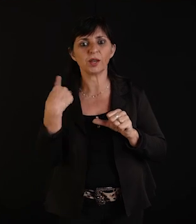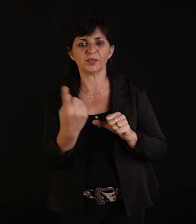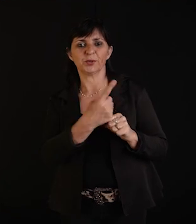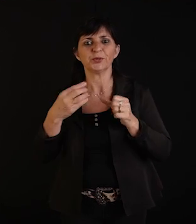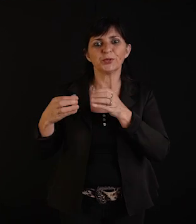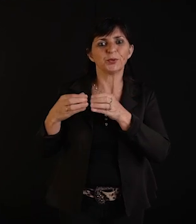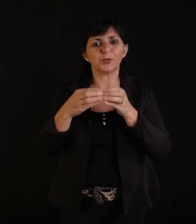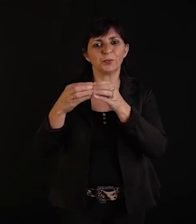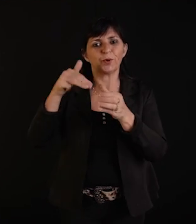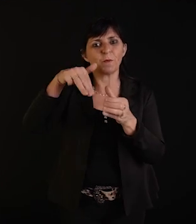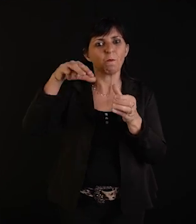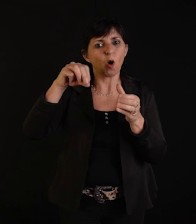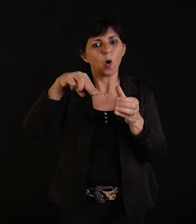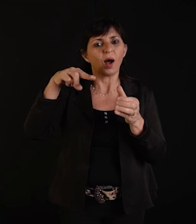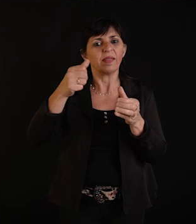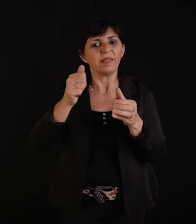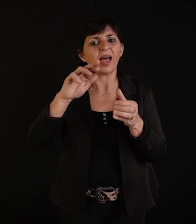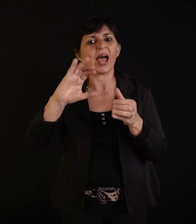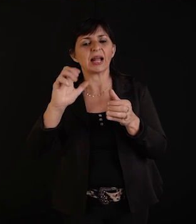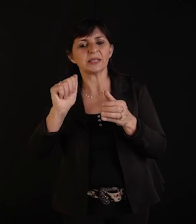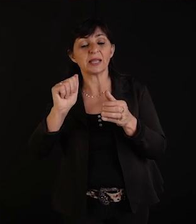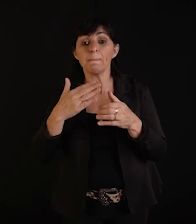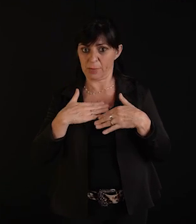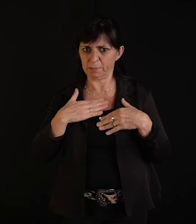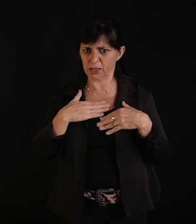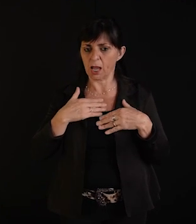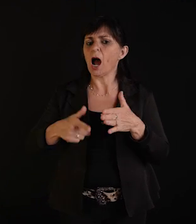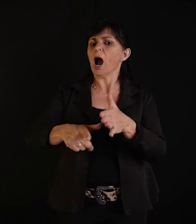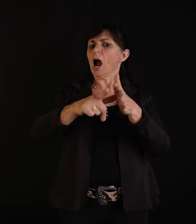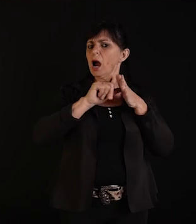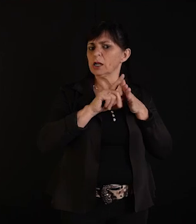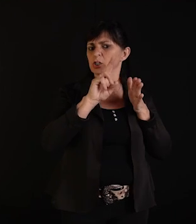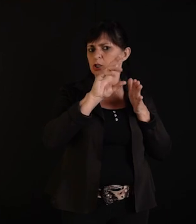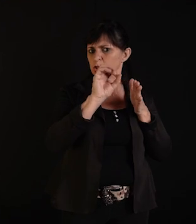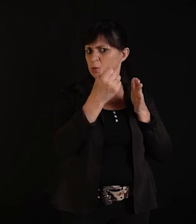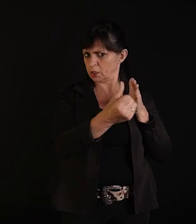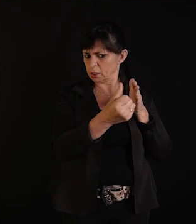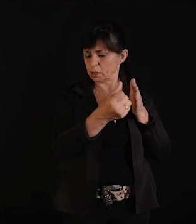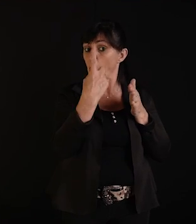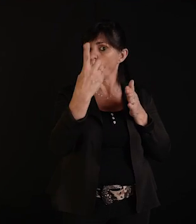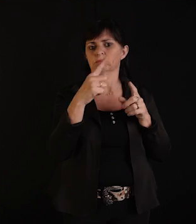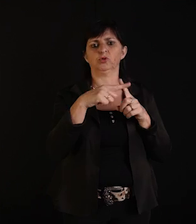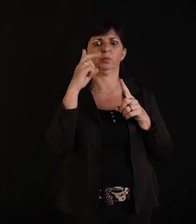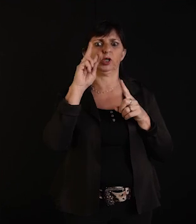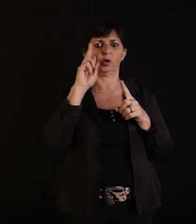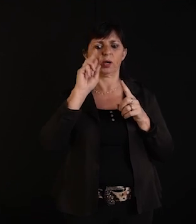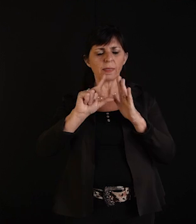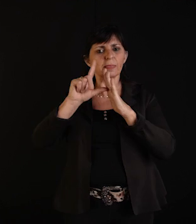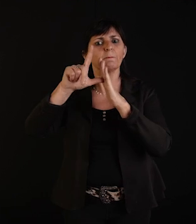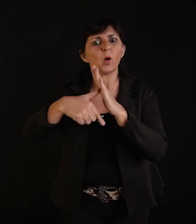para mim, os Monarcas têm uma história antes de 2006 e depois de 2006. Porque antes, porque é uma